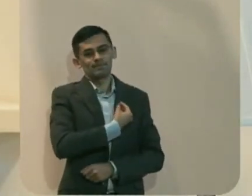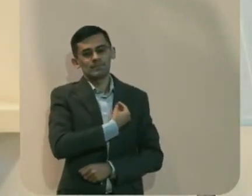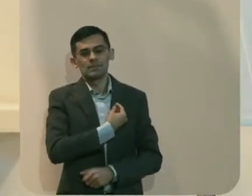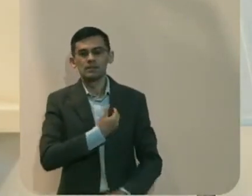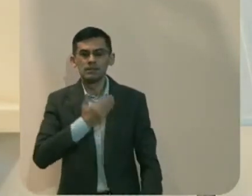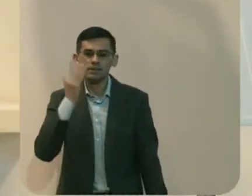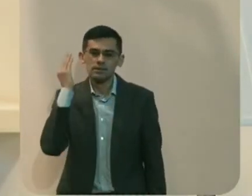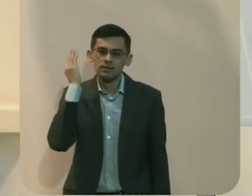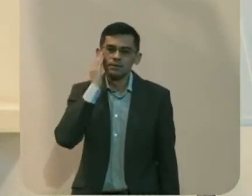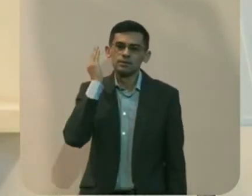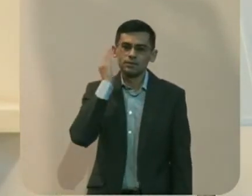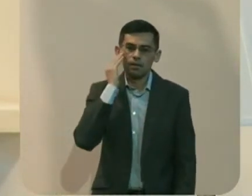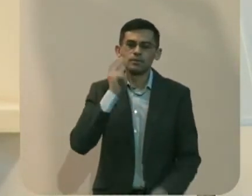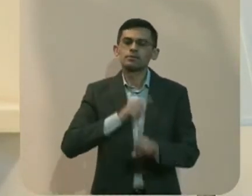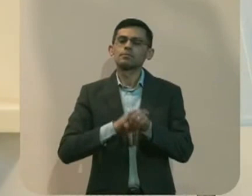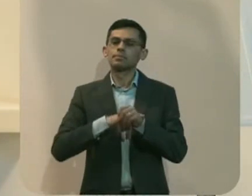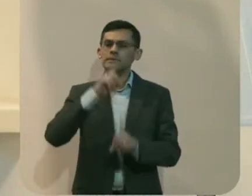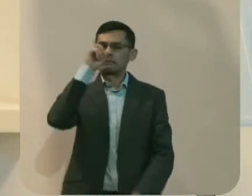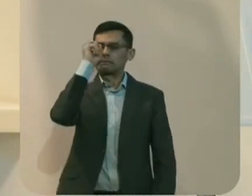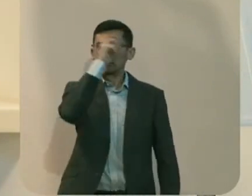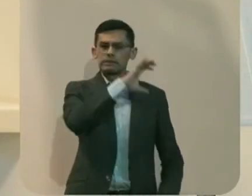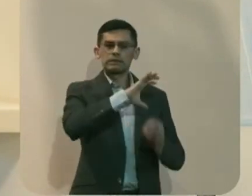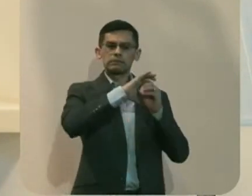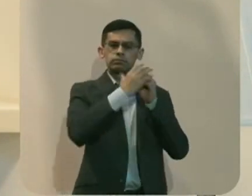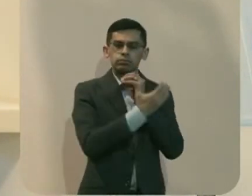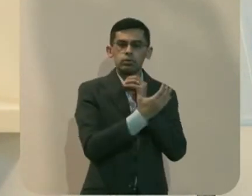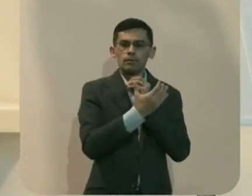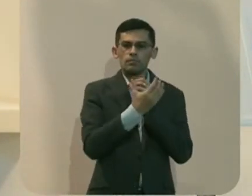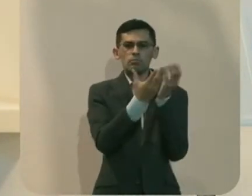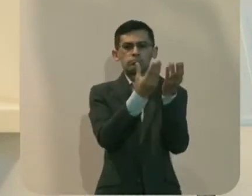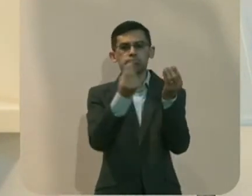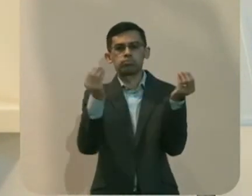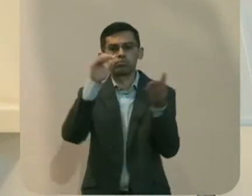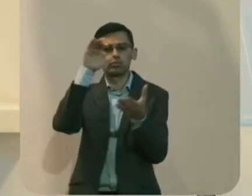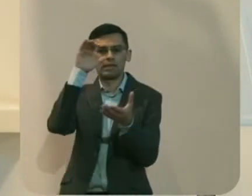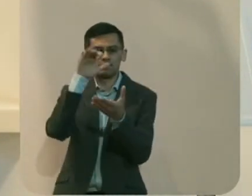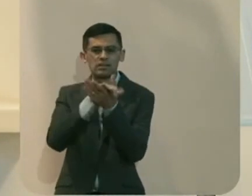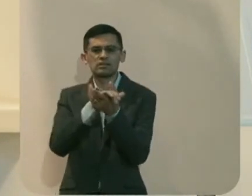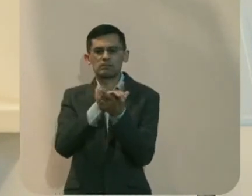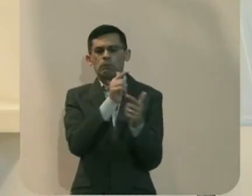Sabe, nesse tempo de pandemia, muitos casais que estão em